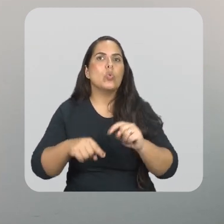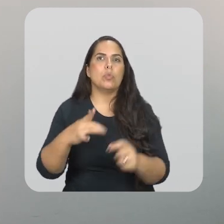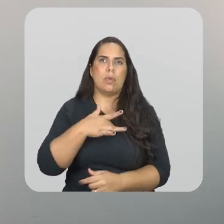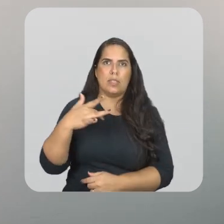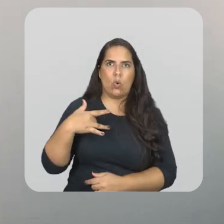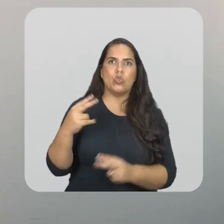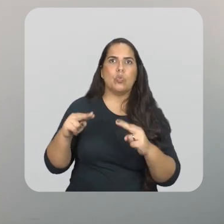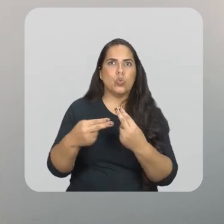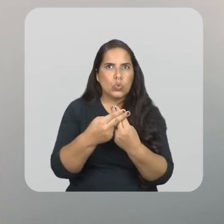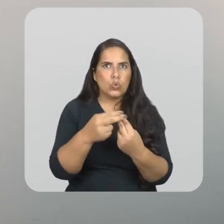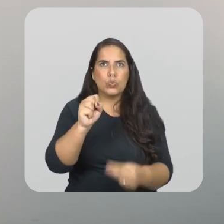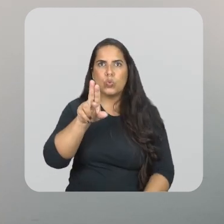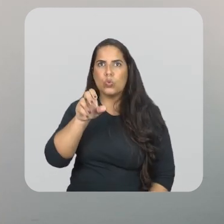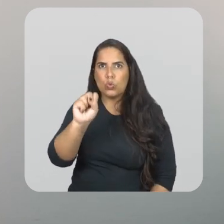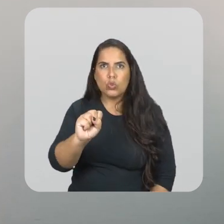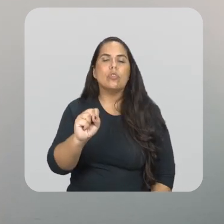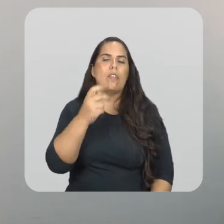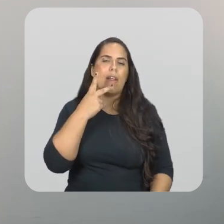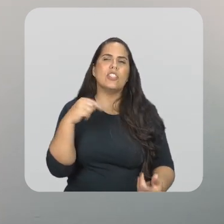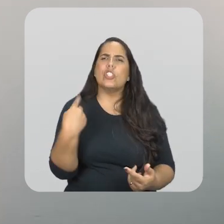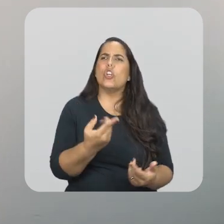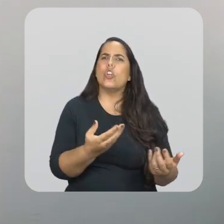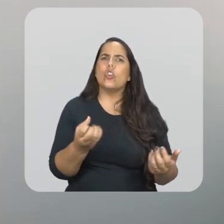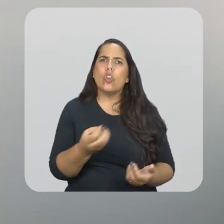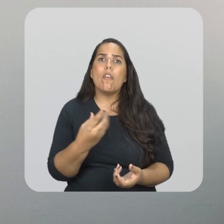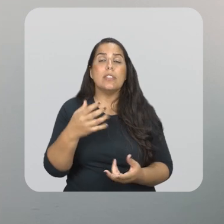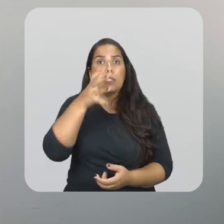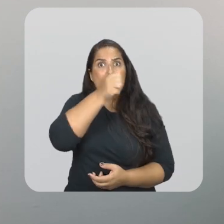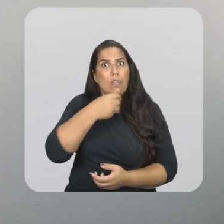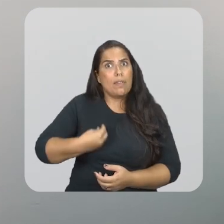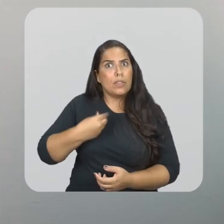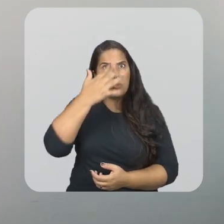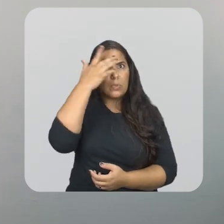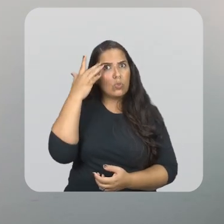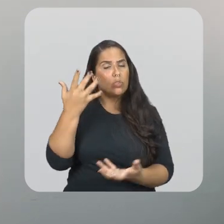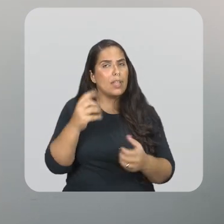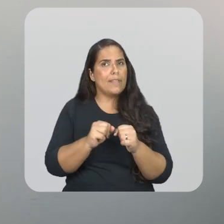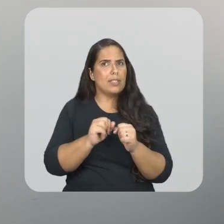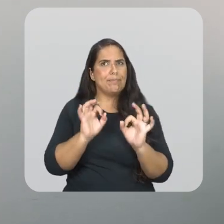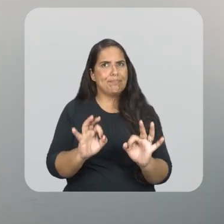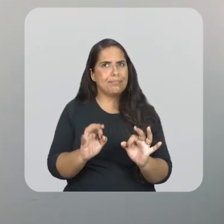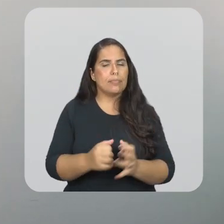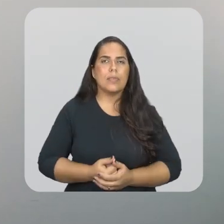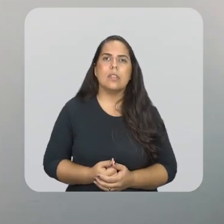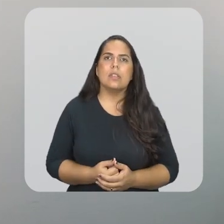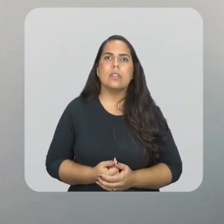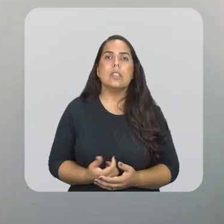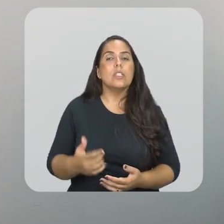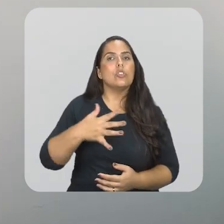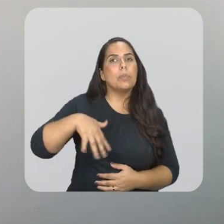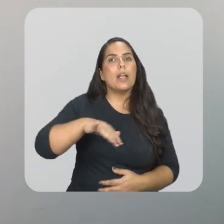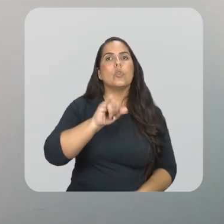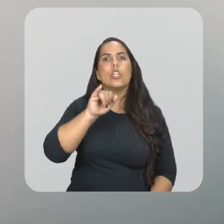produtos para a saúde, para o SUS. Eu costumo falar que quando a gente inova em saúde, a gente salva a vida das pessoas, né? Então, a gente quer fazer isso. Então,